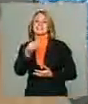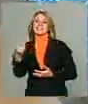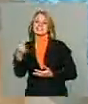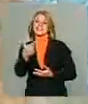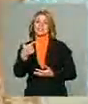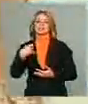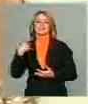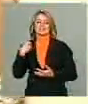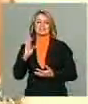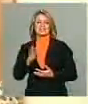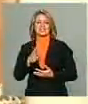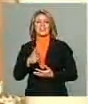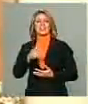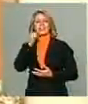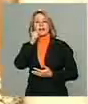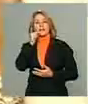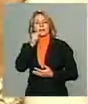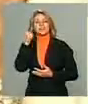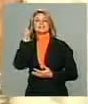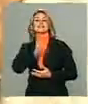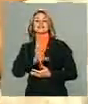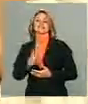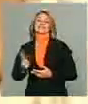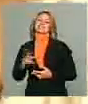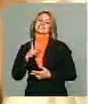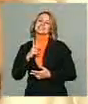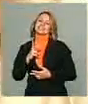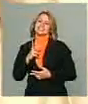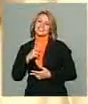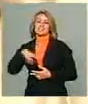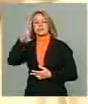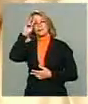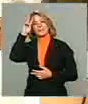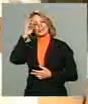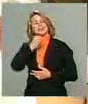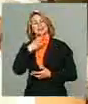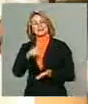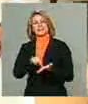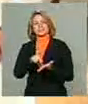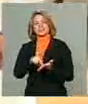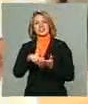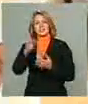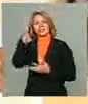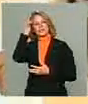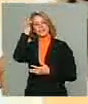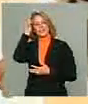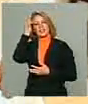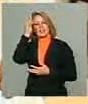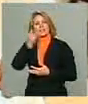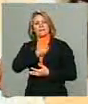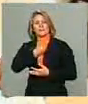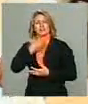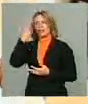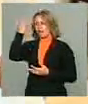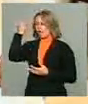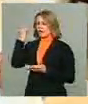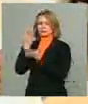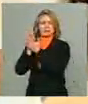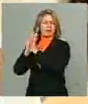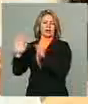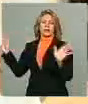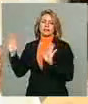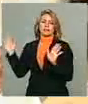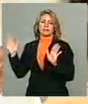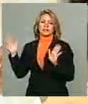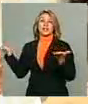irreverente DCI cultiva pensamentos filosóficos a vida de para mim acabou já foi é passado é